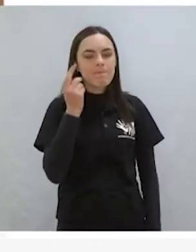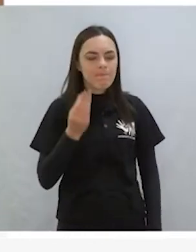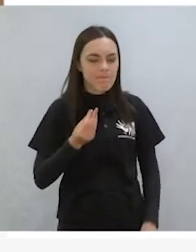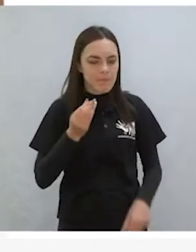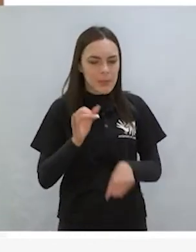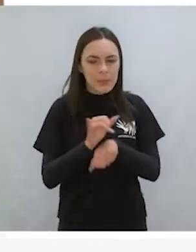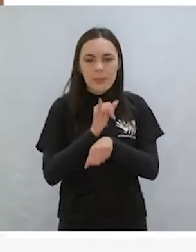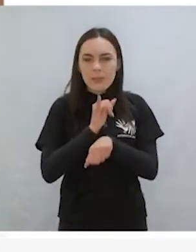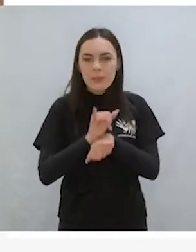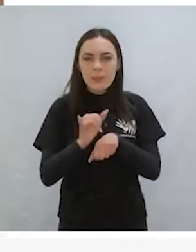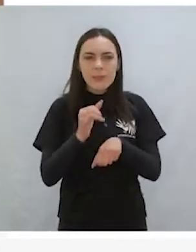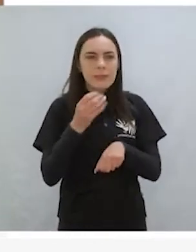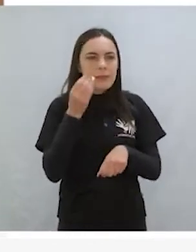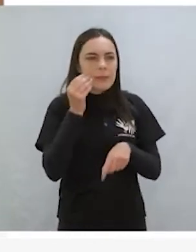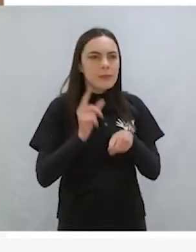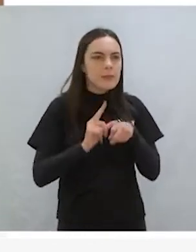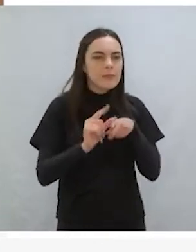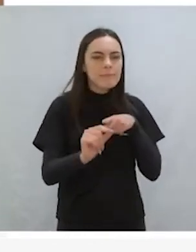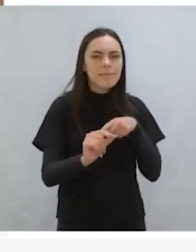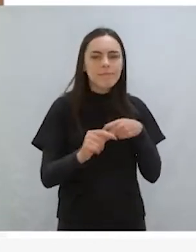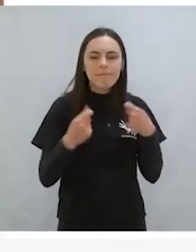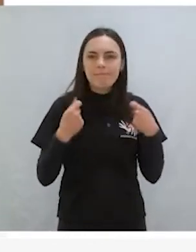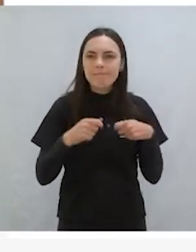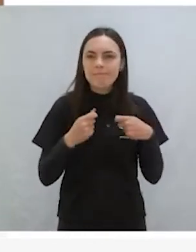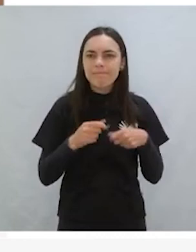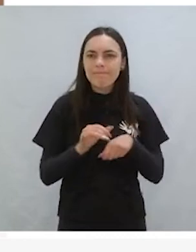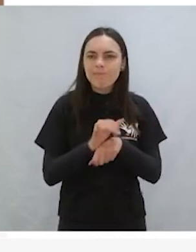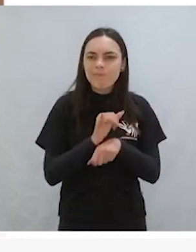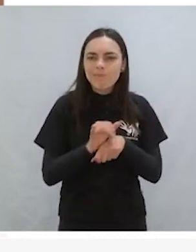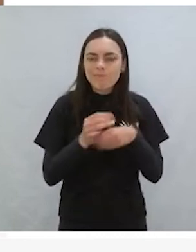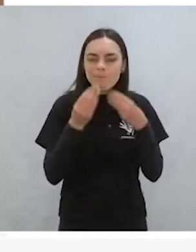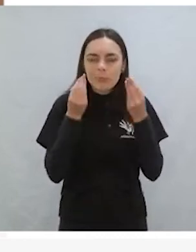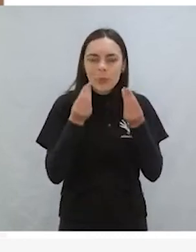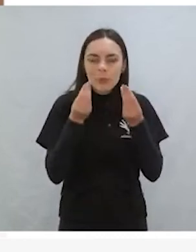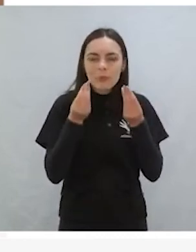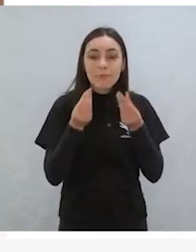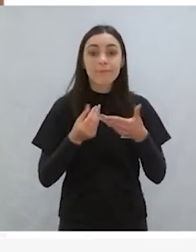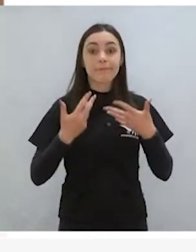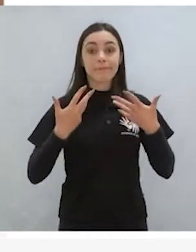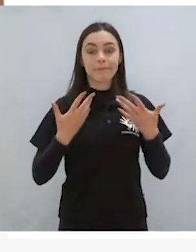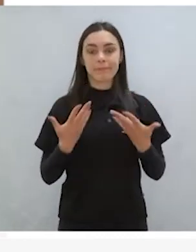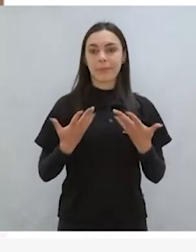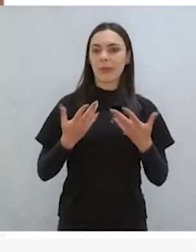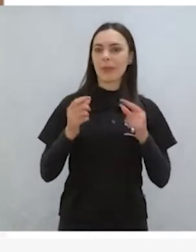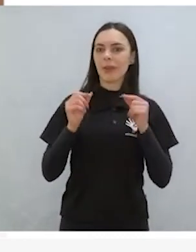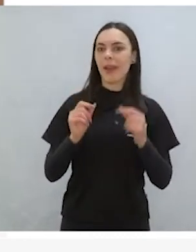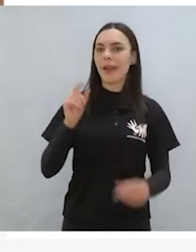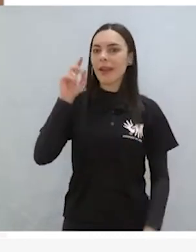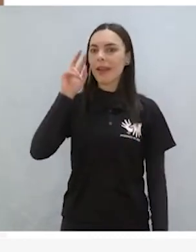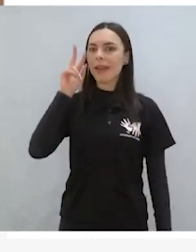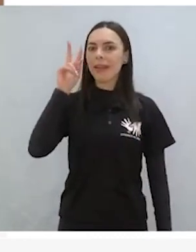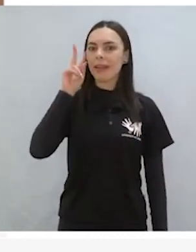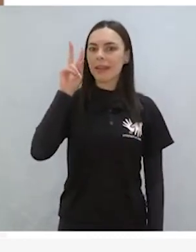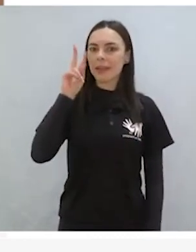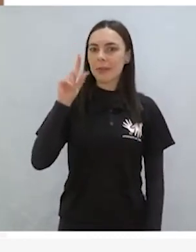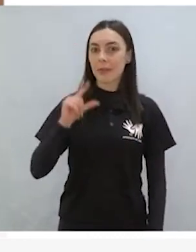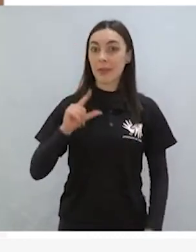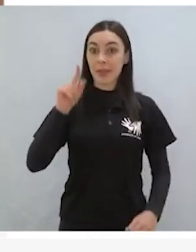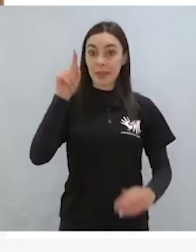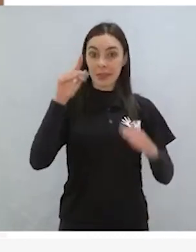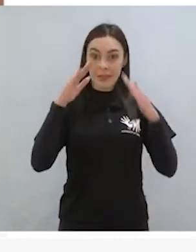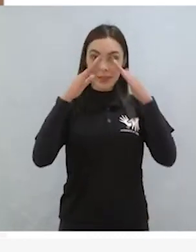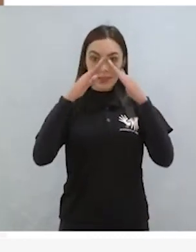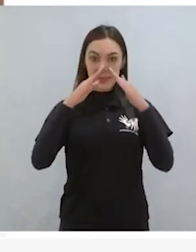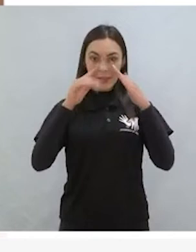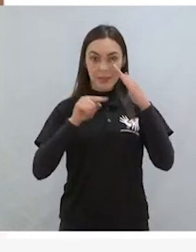pensou: tenho que sair daqui de qualquer jeito. Então, ela lembrou que